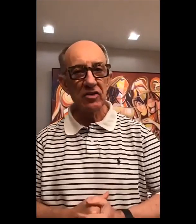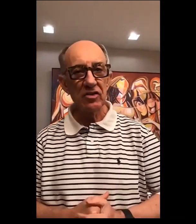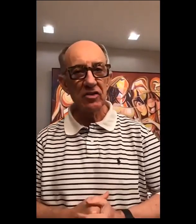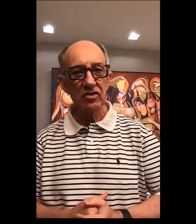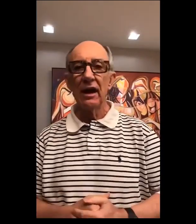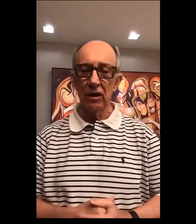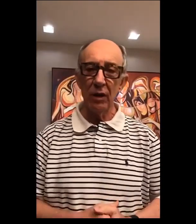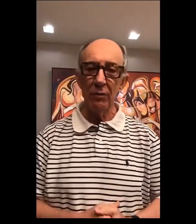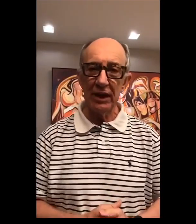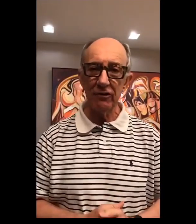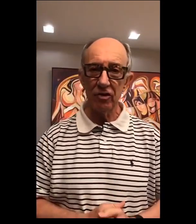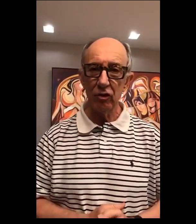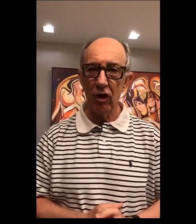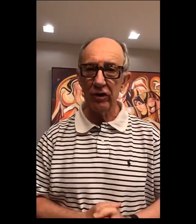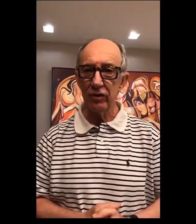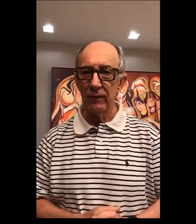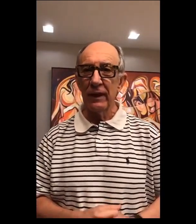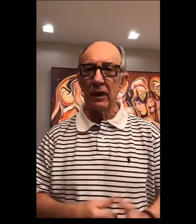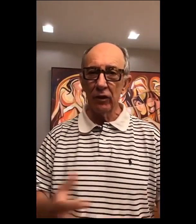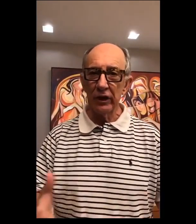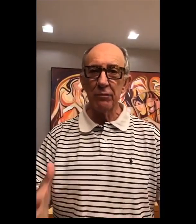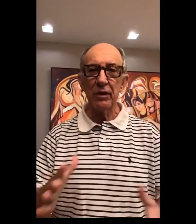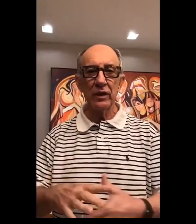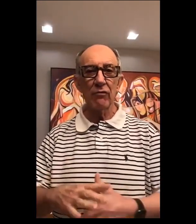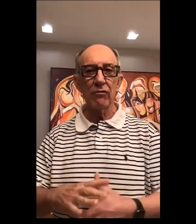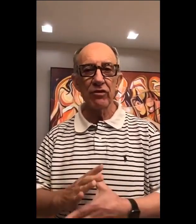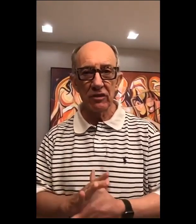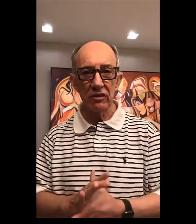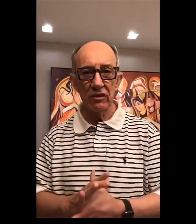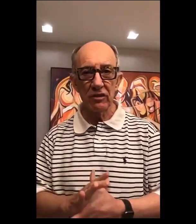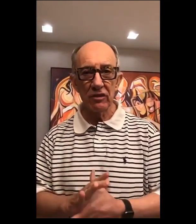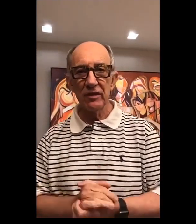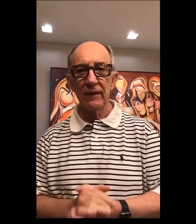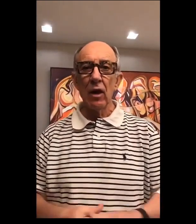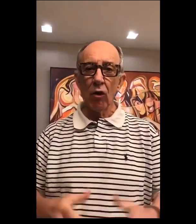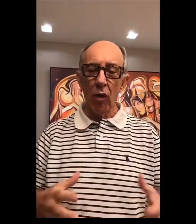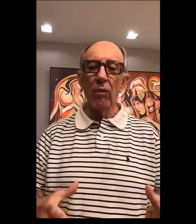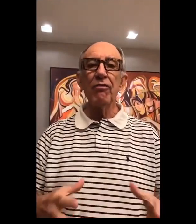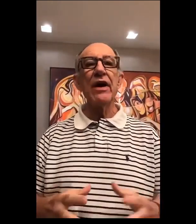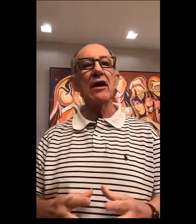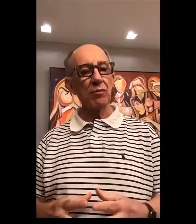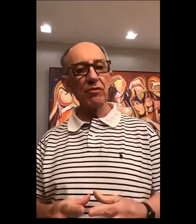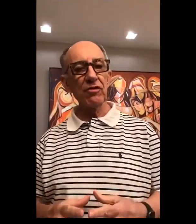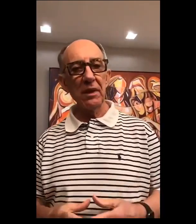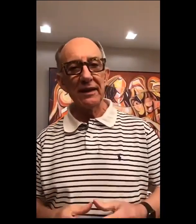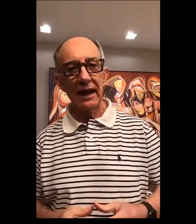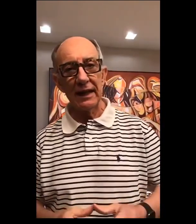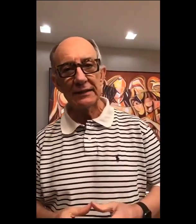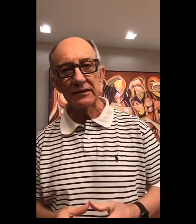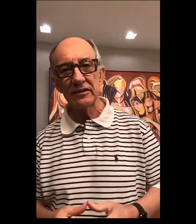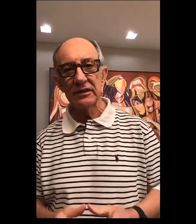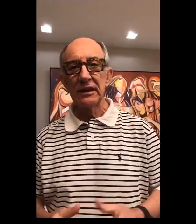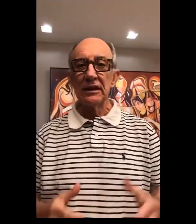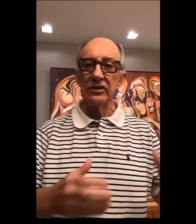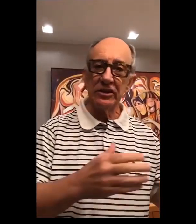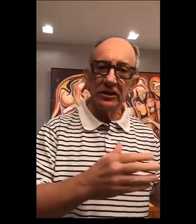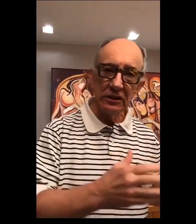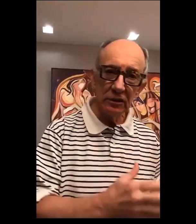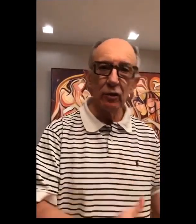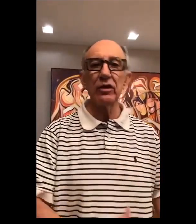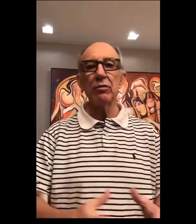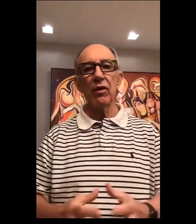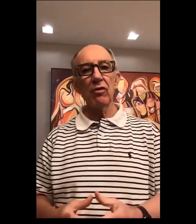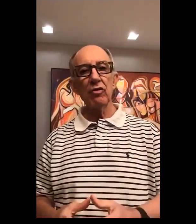da mentira e o gabinete do ódio. Eu queria perguntar a vocês dois como veem as possibilidades